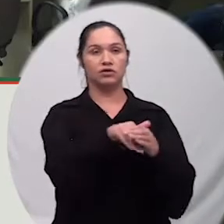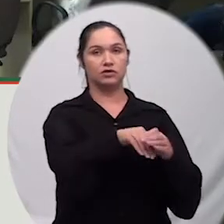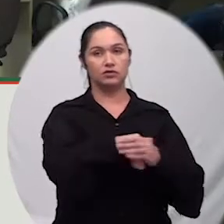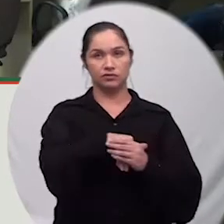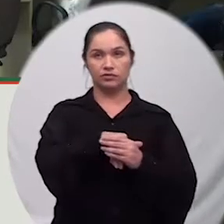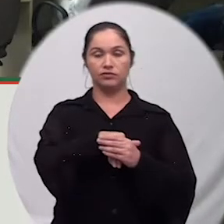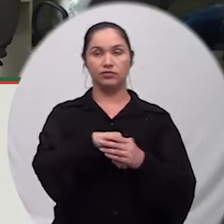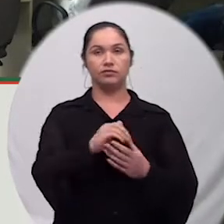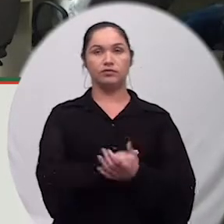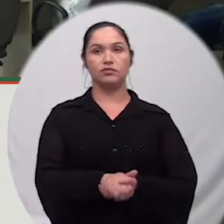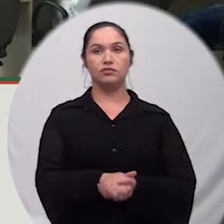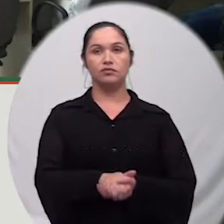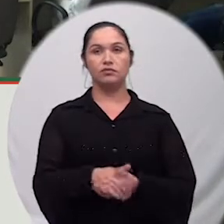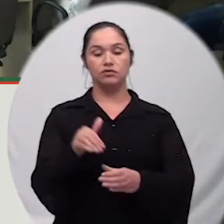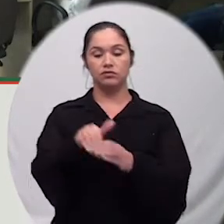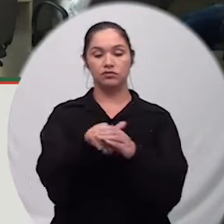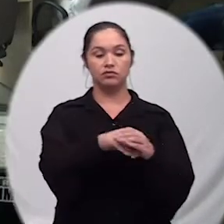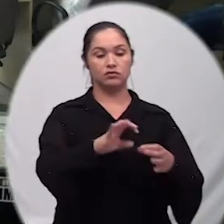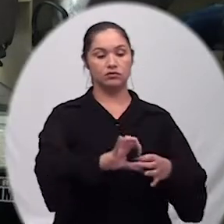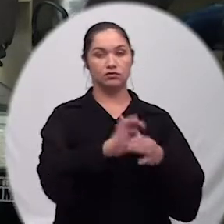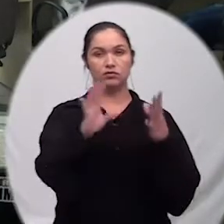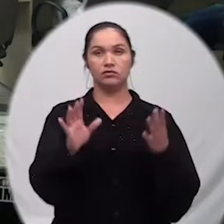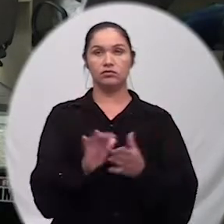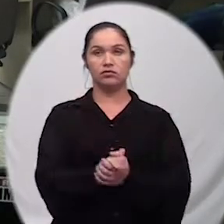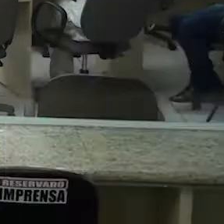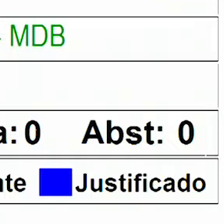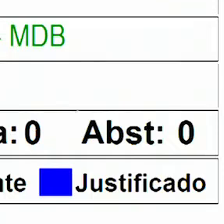votação. Votação liberada.